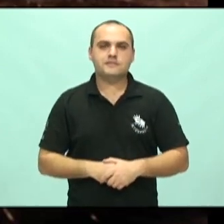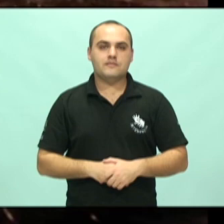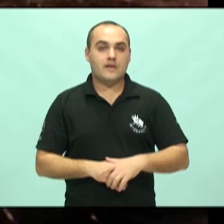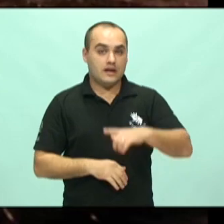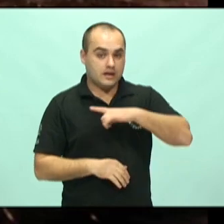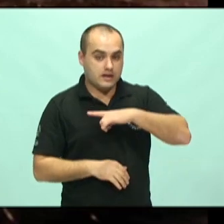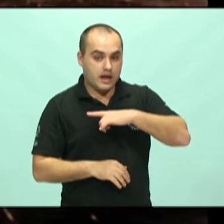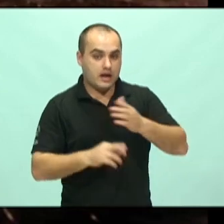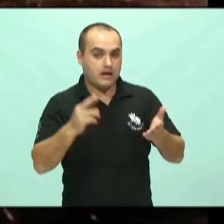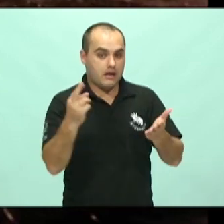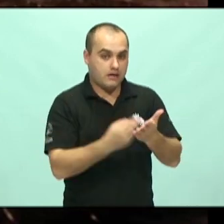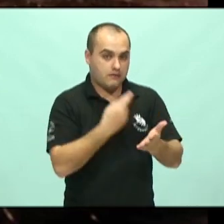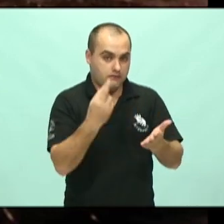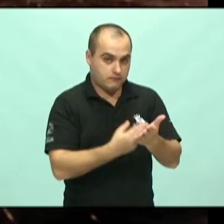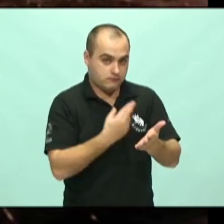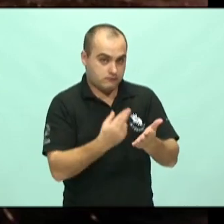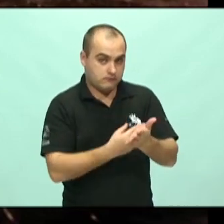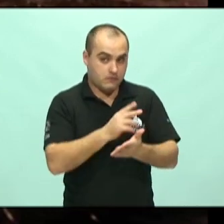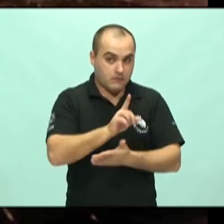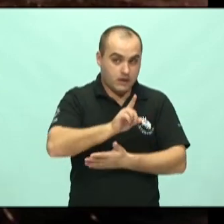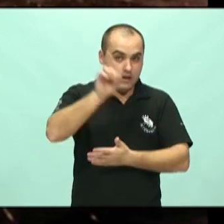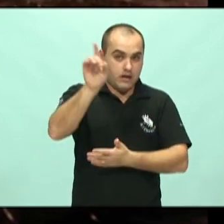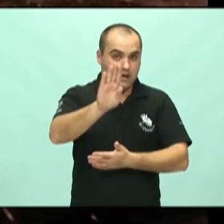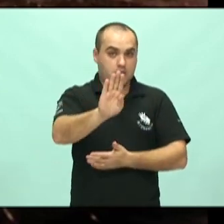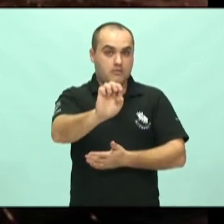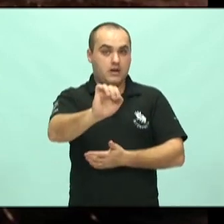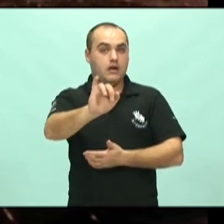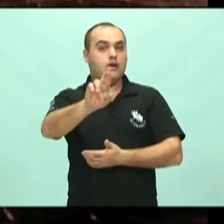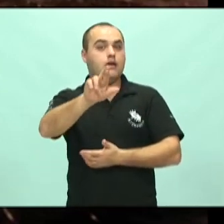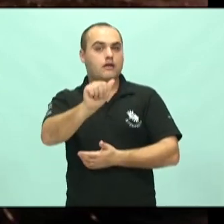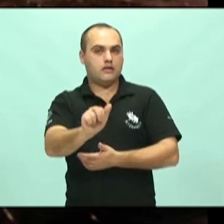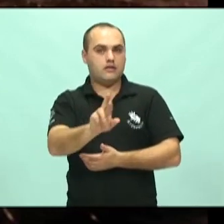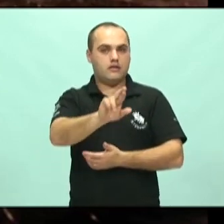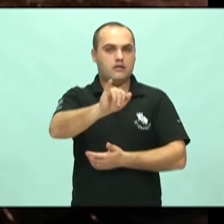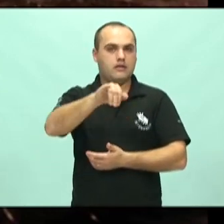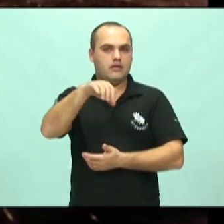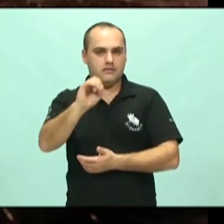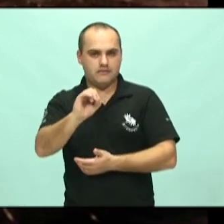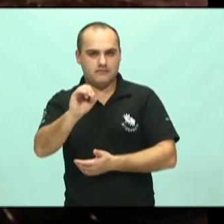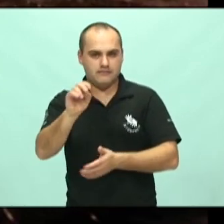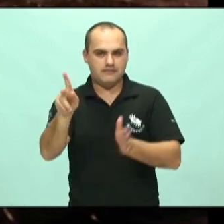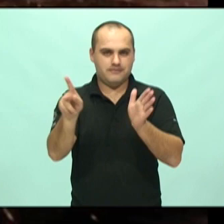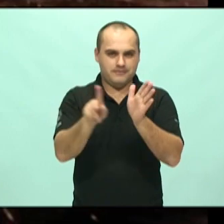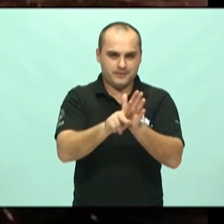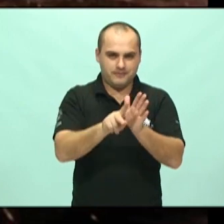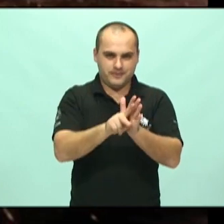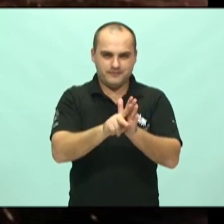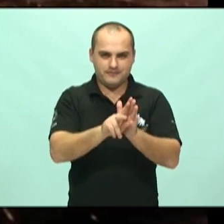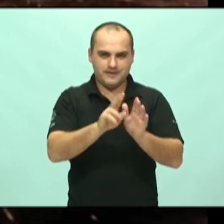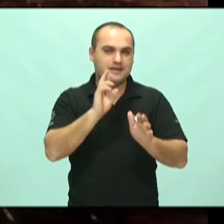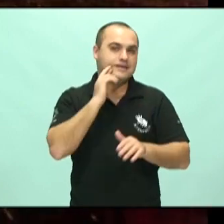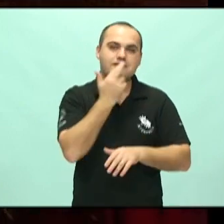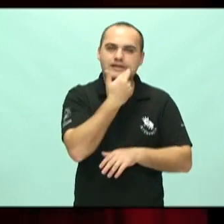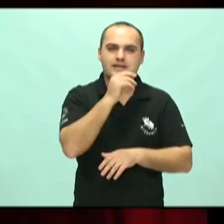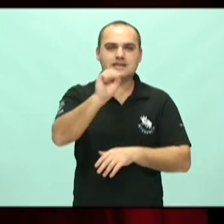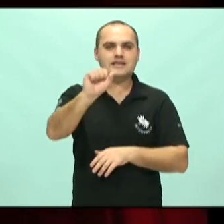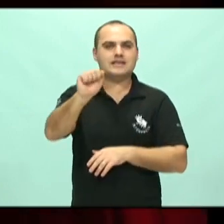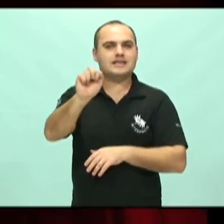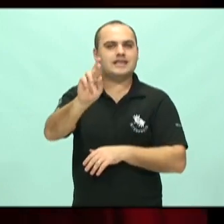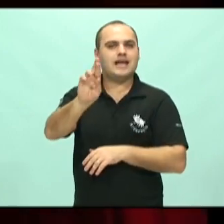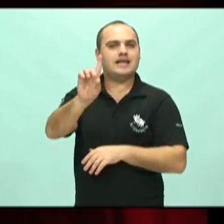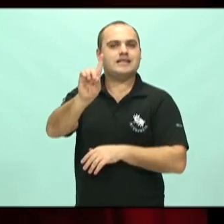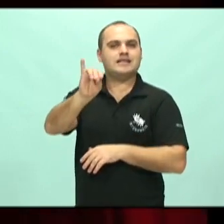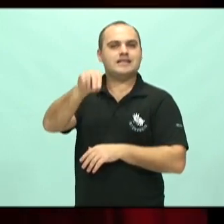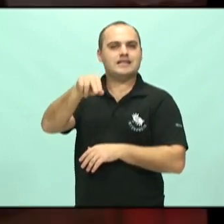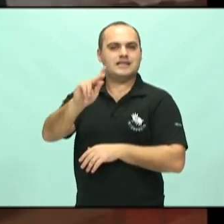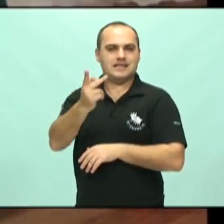né? Que vai ocorrer lá na Beira Rio, na Avenida Beira Rio, no Bistrô Sardinhas. Vocês têm uma revista que é uma